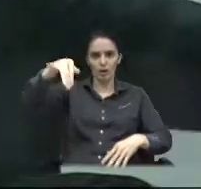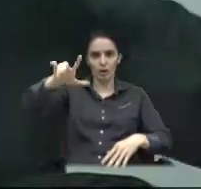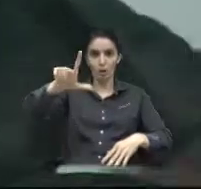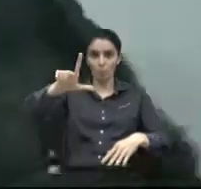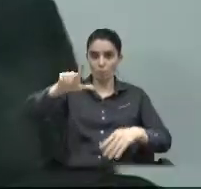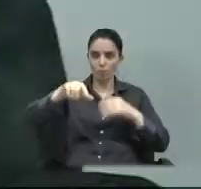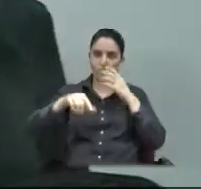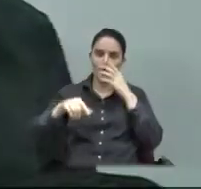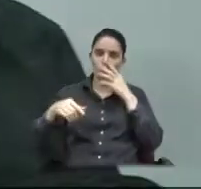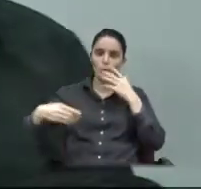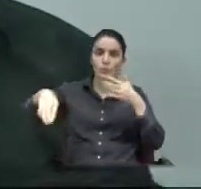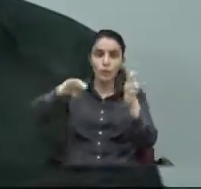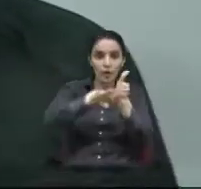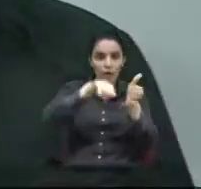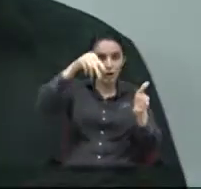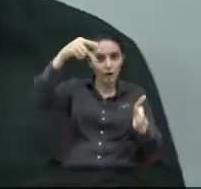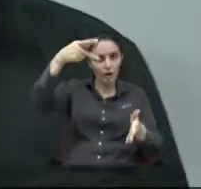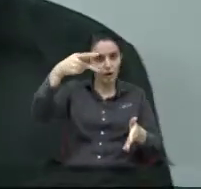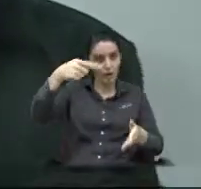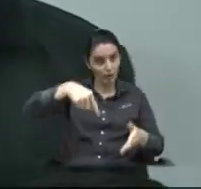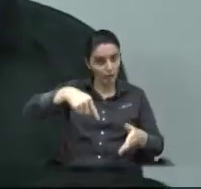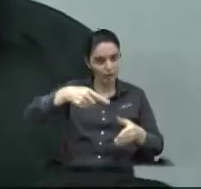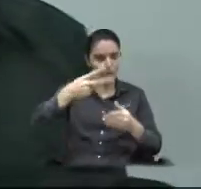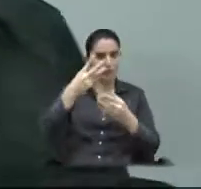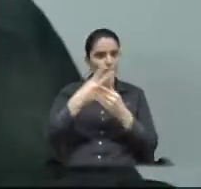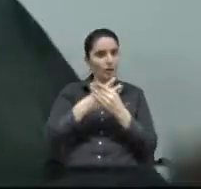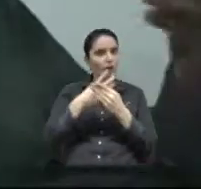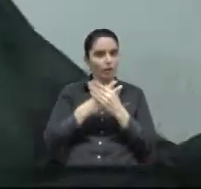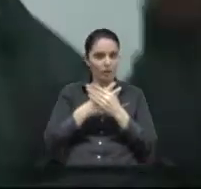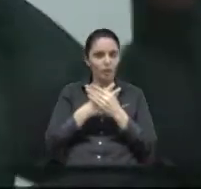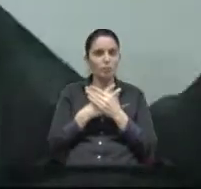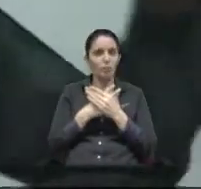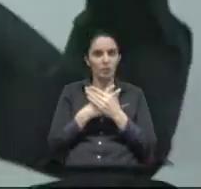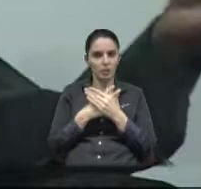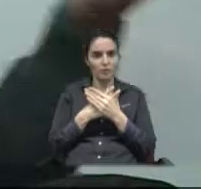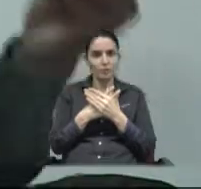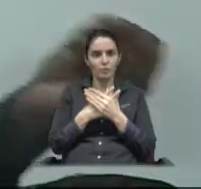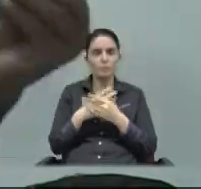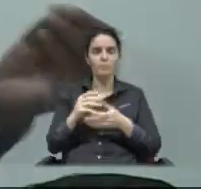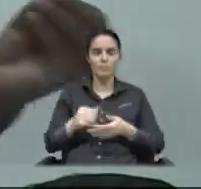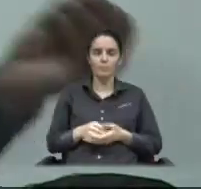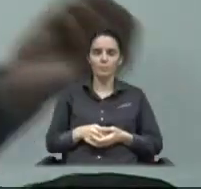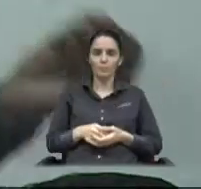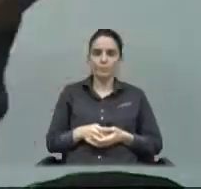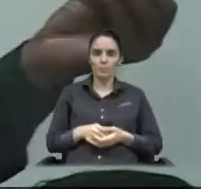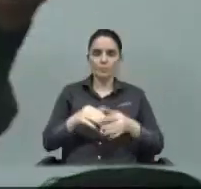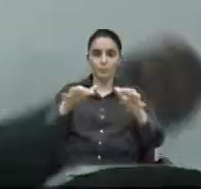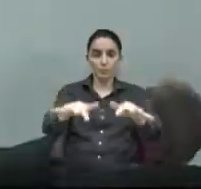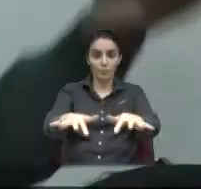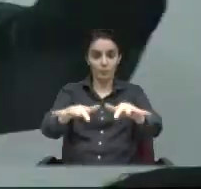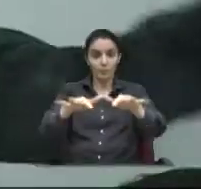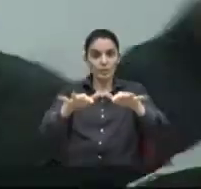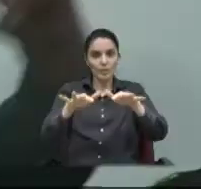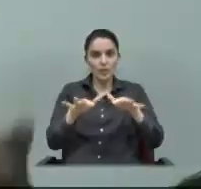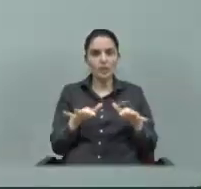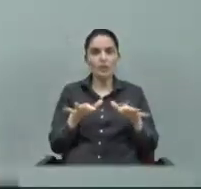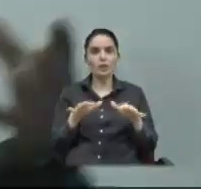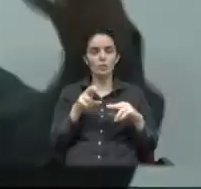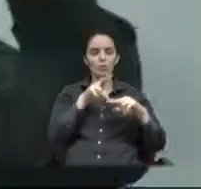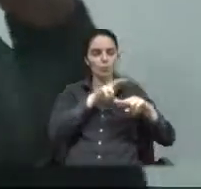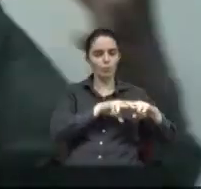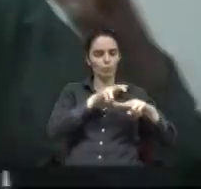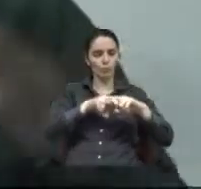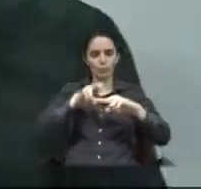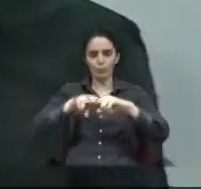aqui, alguns membros da Atapil, doutor Rafael, simplesmente o fato de dirigir, sentar aqui no